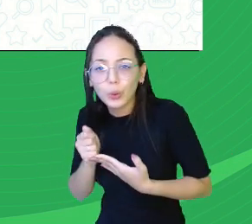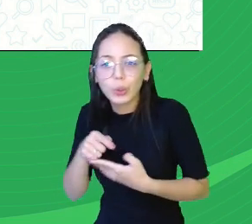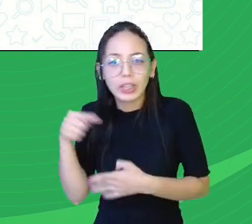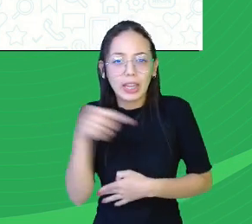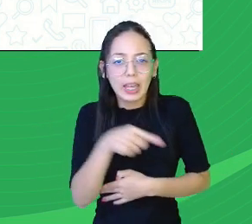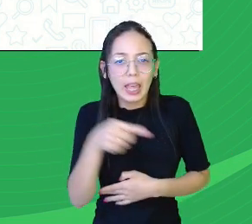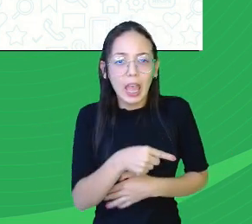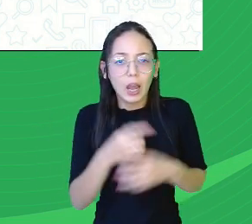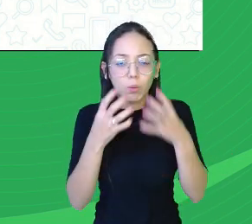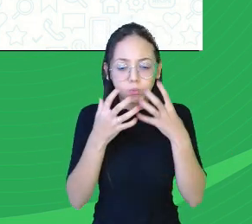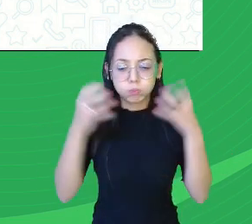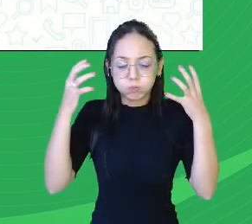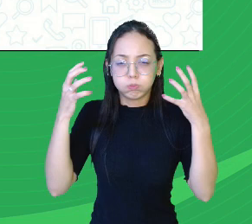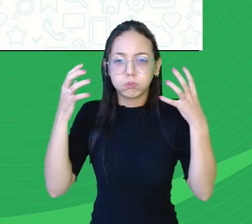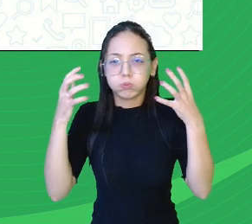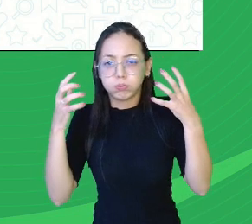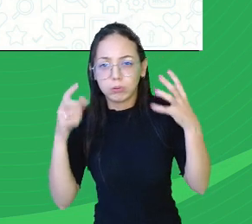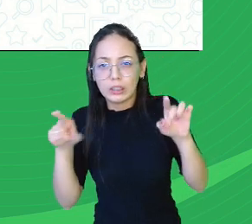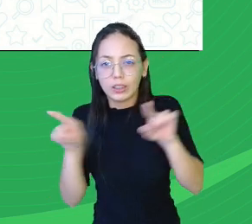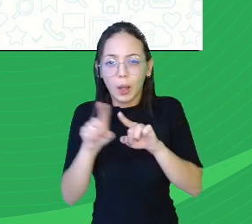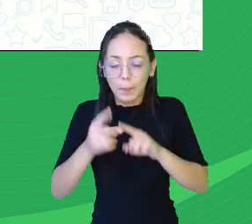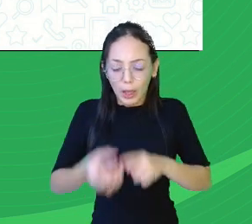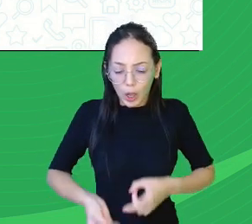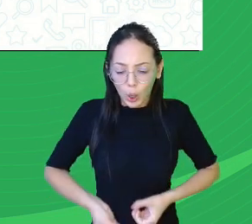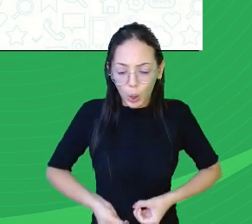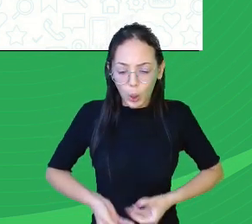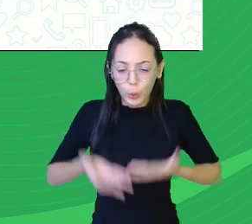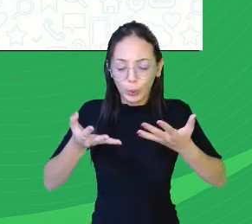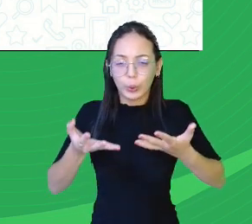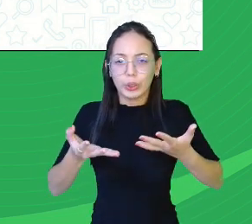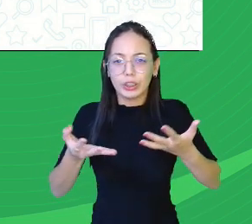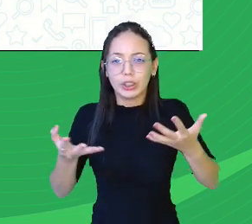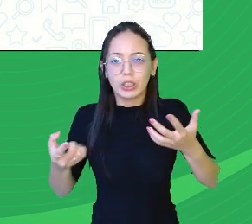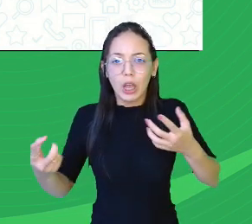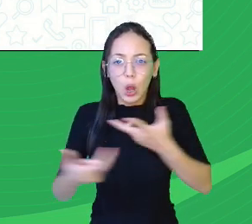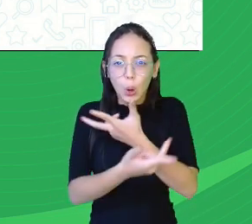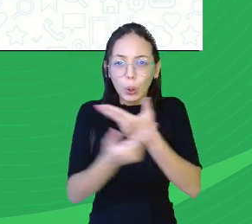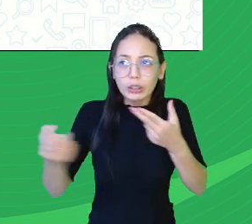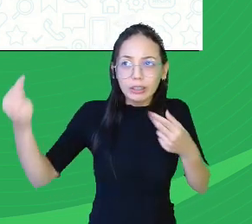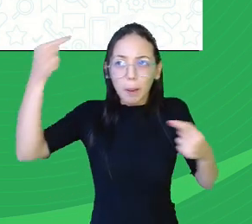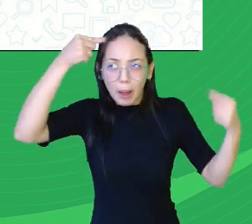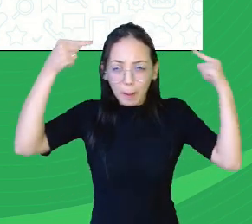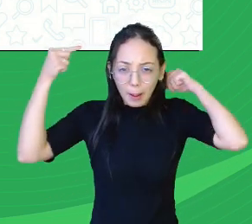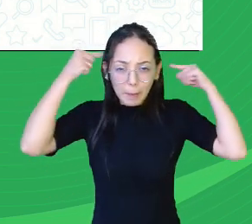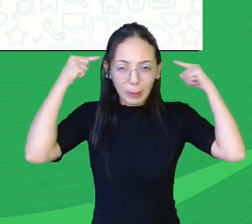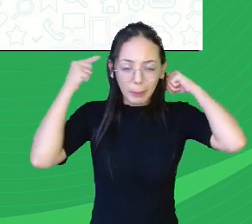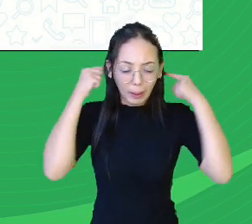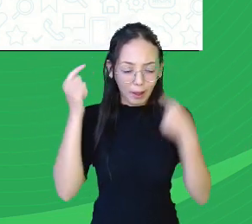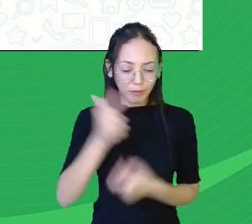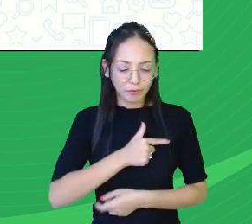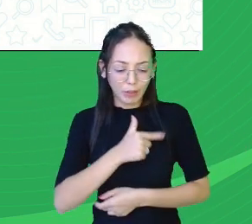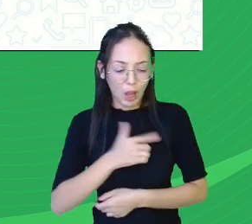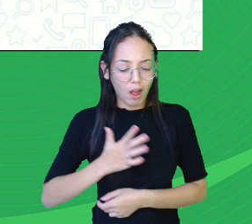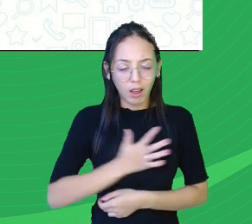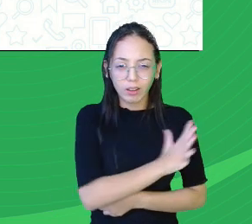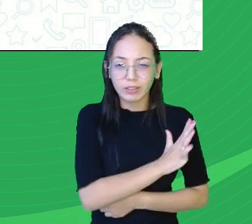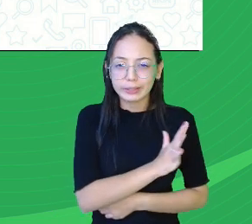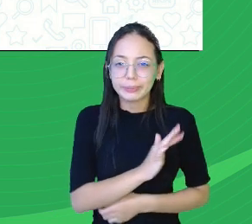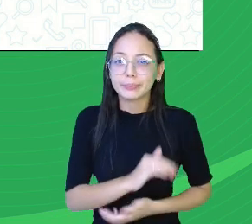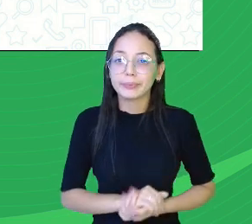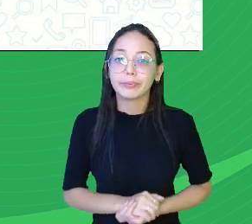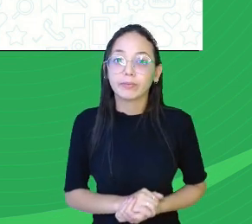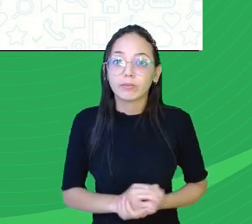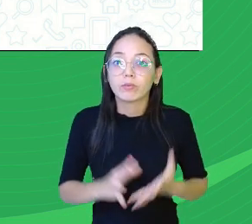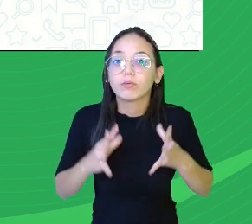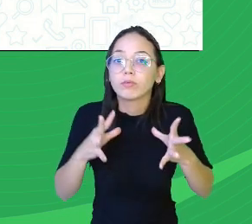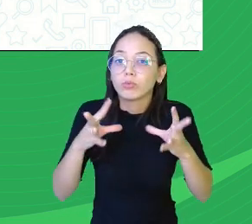é muito bochechudo e tem uma luz e tem coisas espetadas na cabeça. Como é feio, como é horrível!